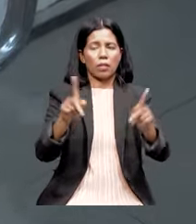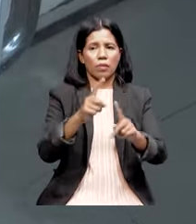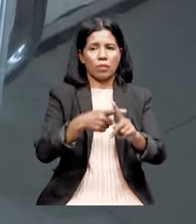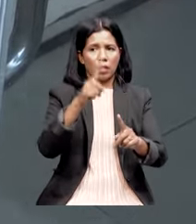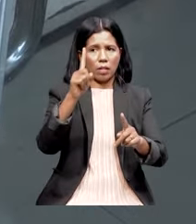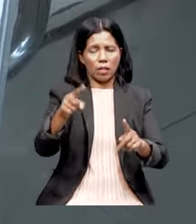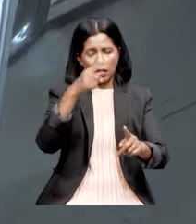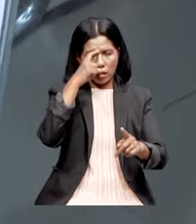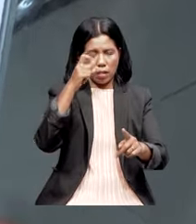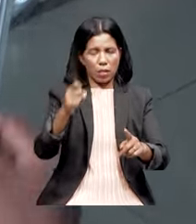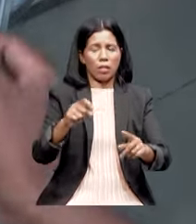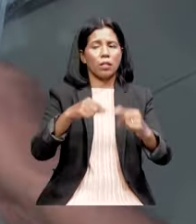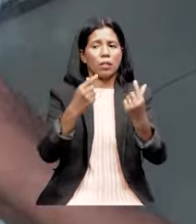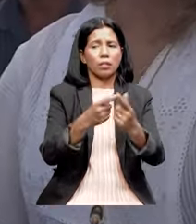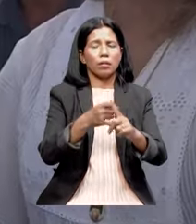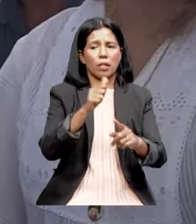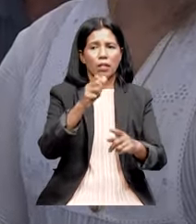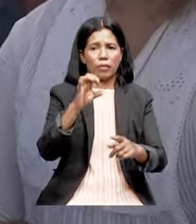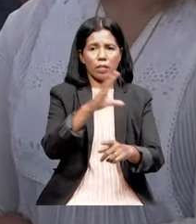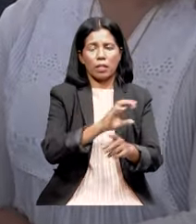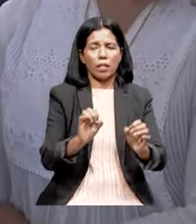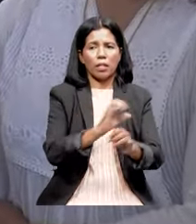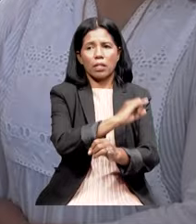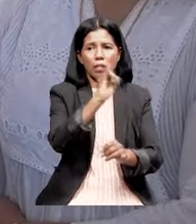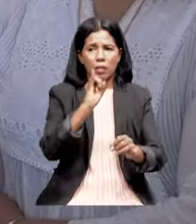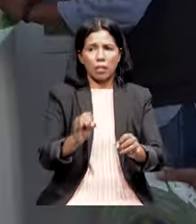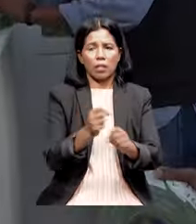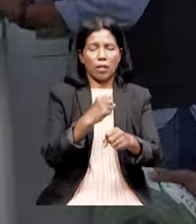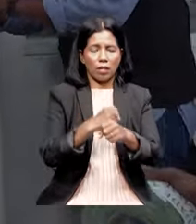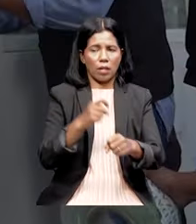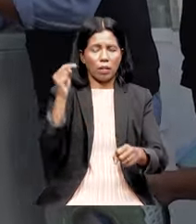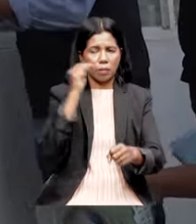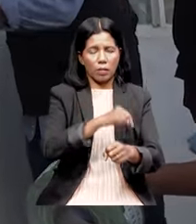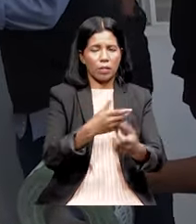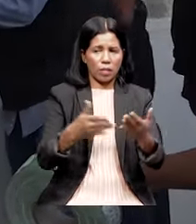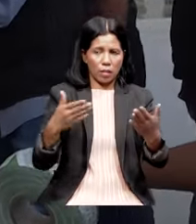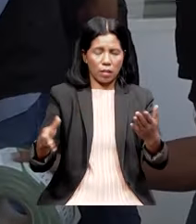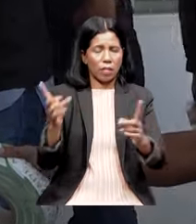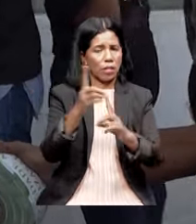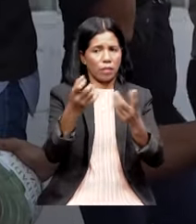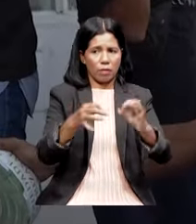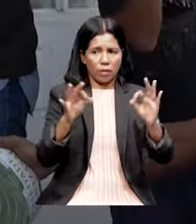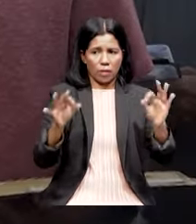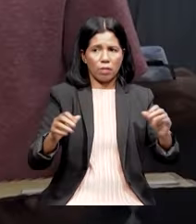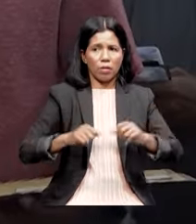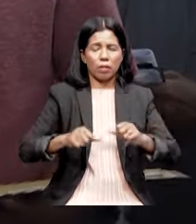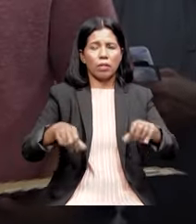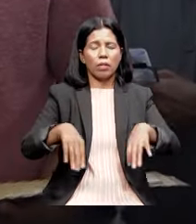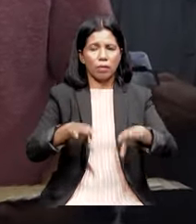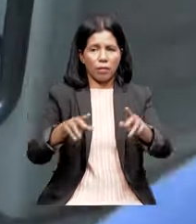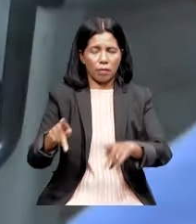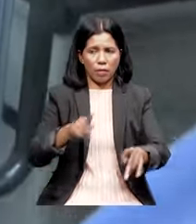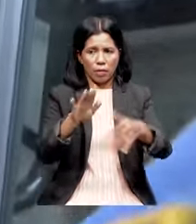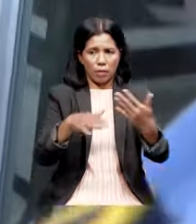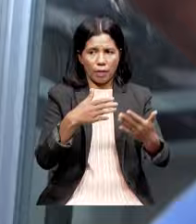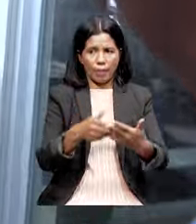fulanida, tamba foi na lais, equipa o CIFESA identifica loja refere a falsificação basação na belio na prazo, o de continua fan ba consumidor